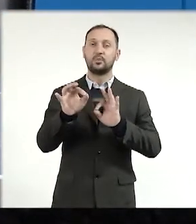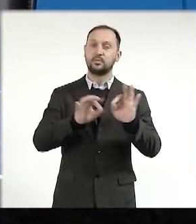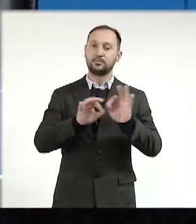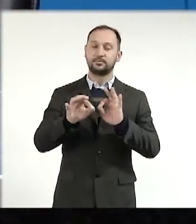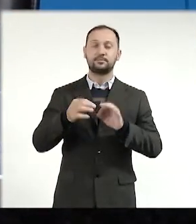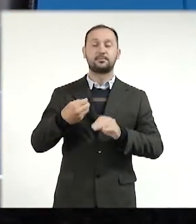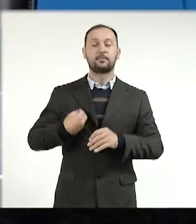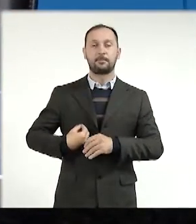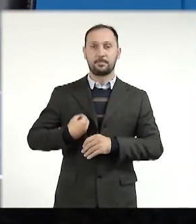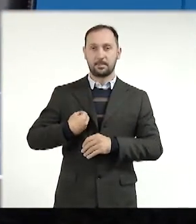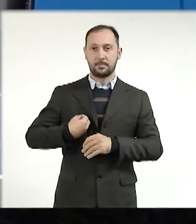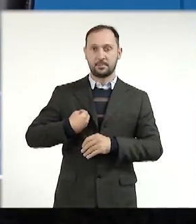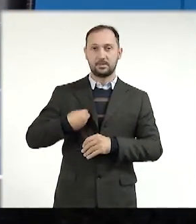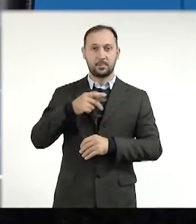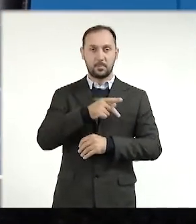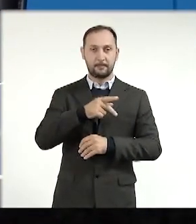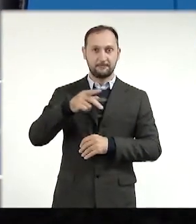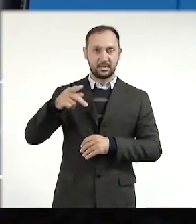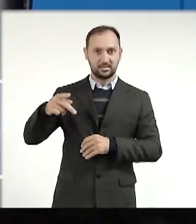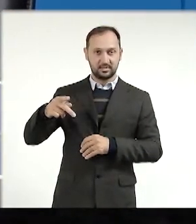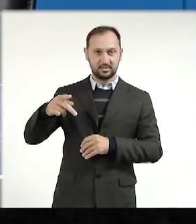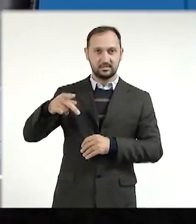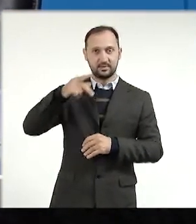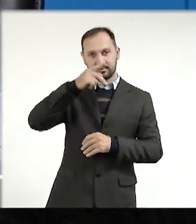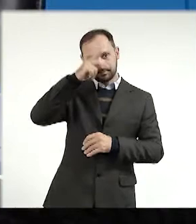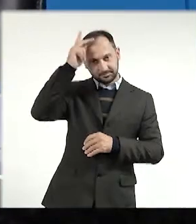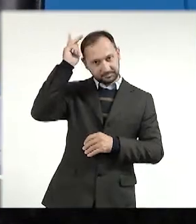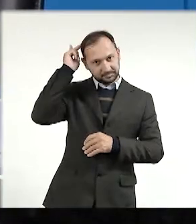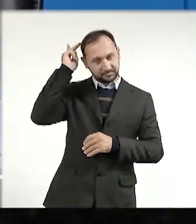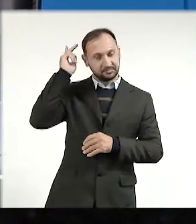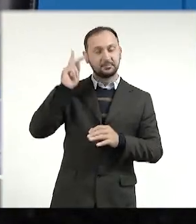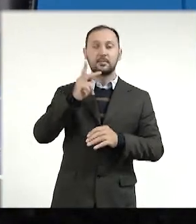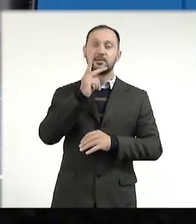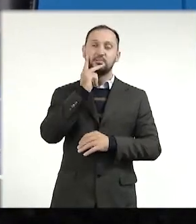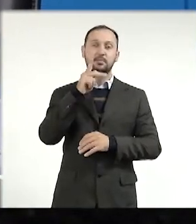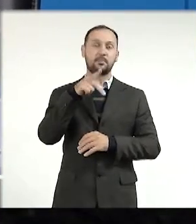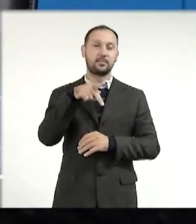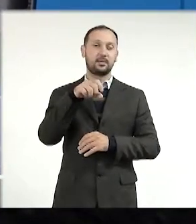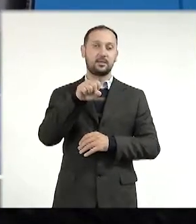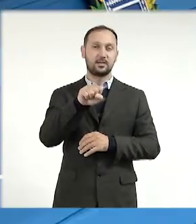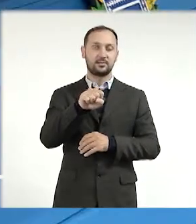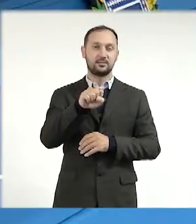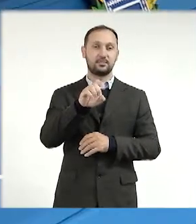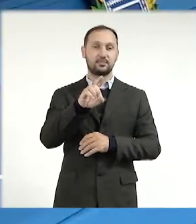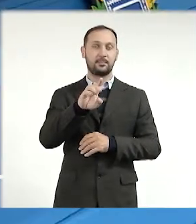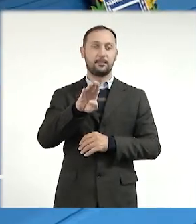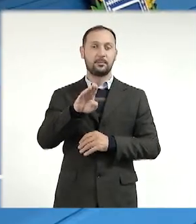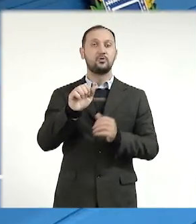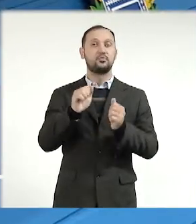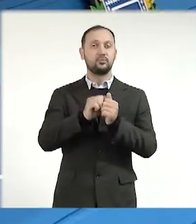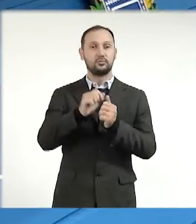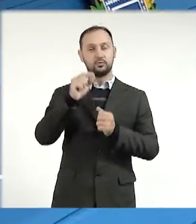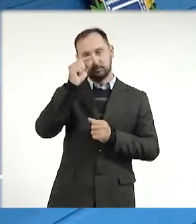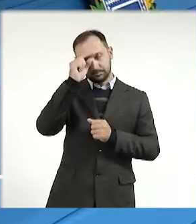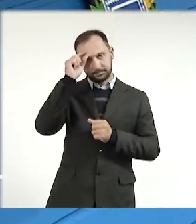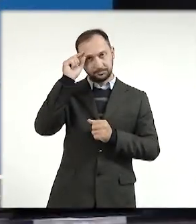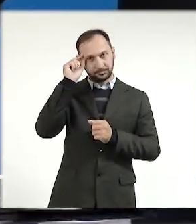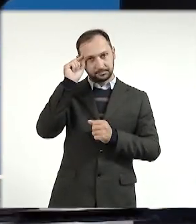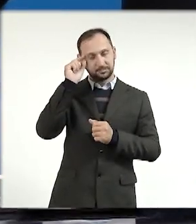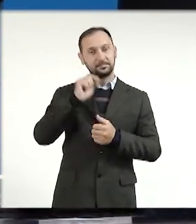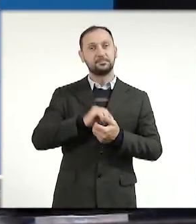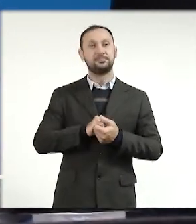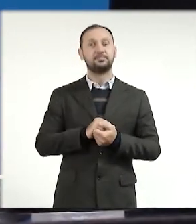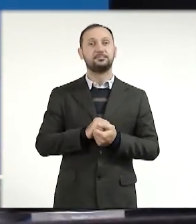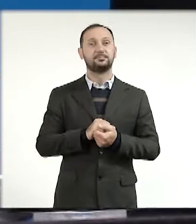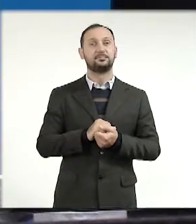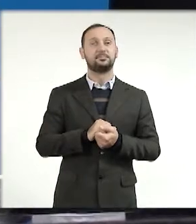foi encaminhada presencialmente pelo presidente da Casa, deputado Paulo Correia, do PSDB, na companhia dos deputados